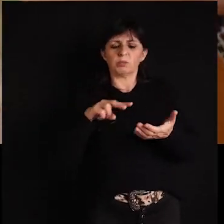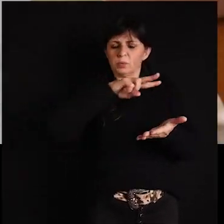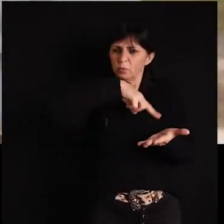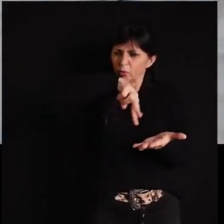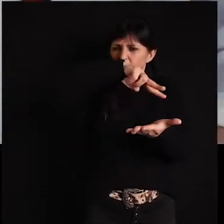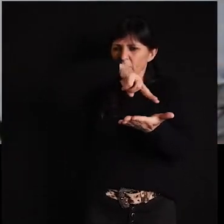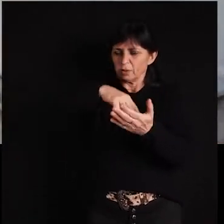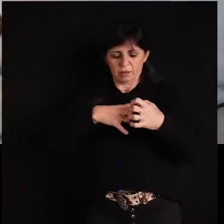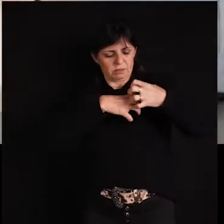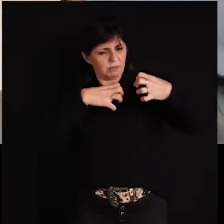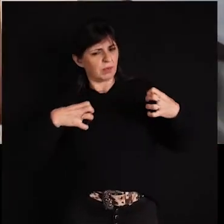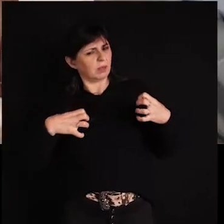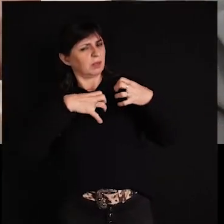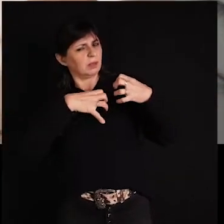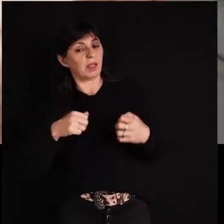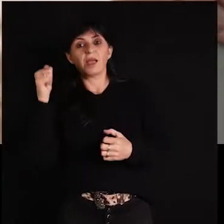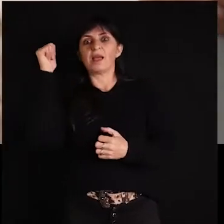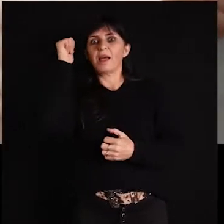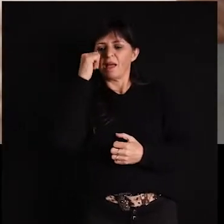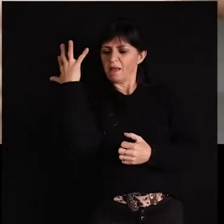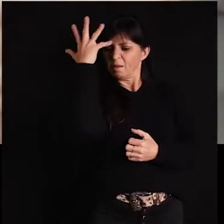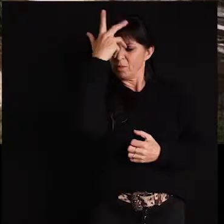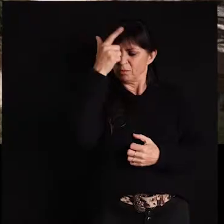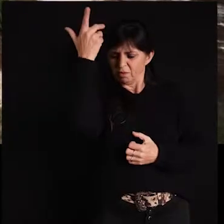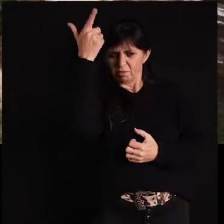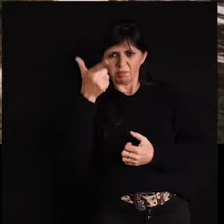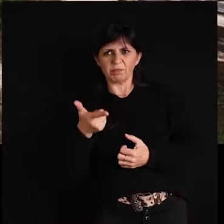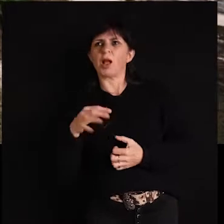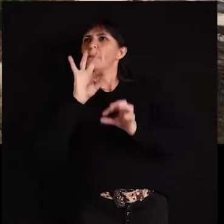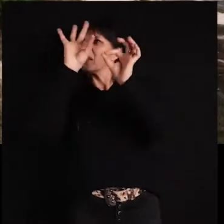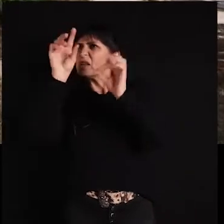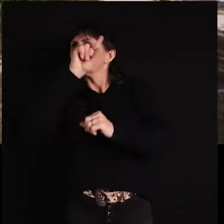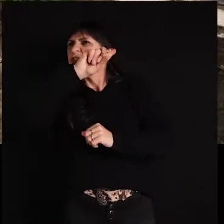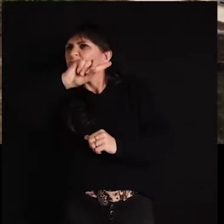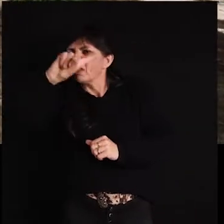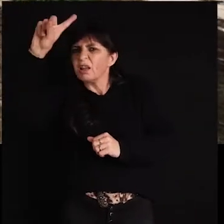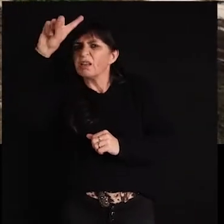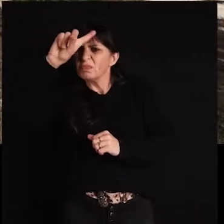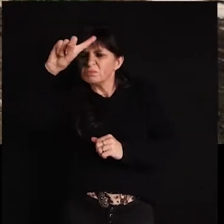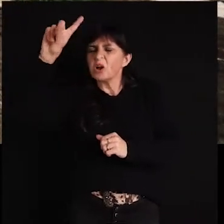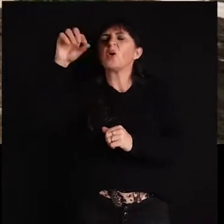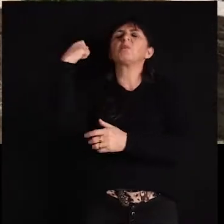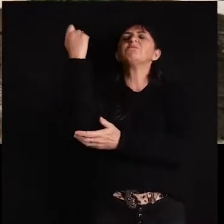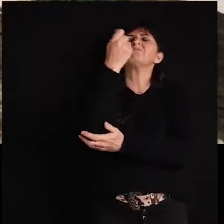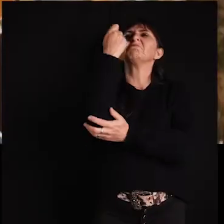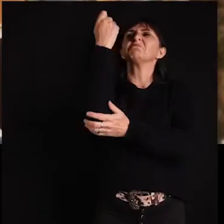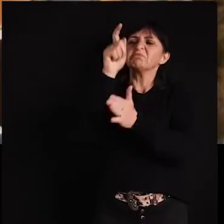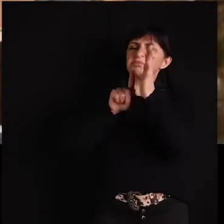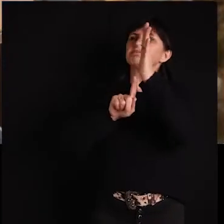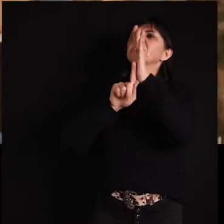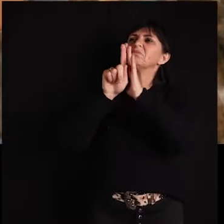Fandango, gaita e chinoca é um presente de Deus. O Rio Grande perguntou e